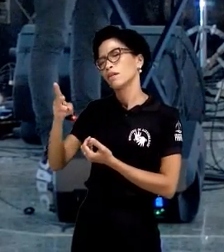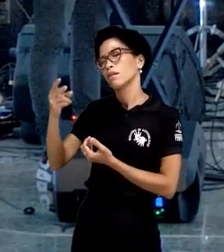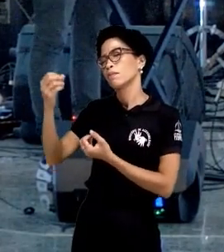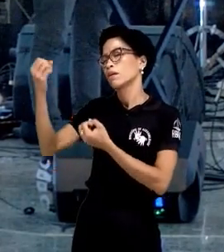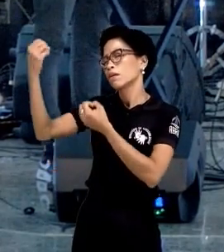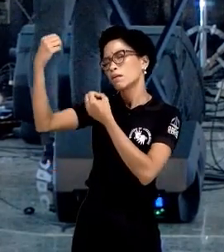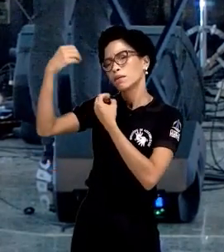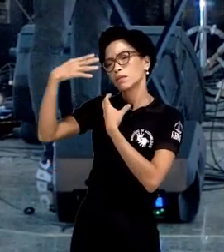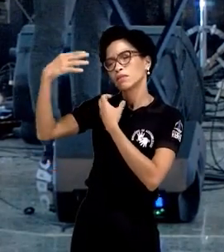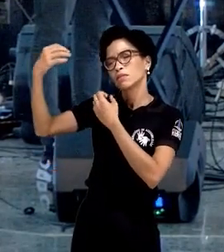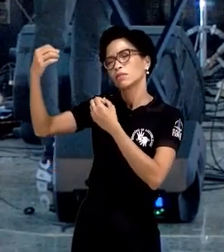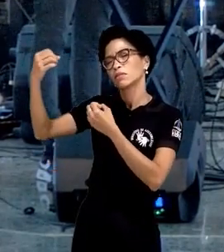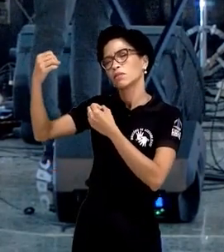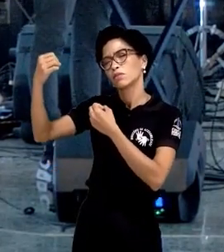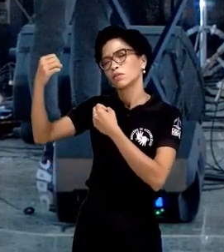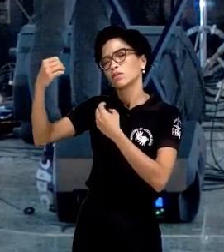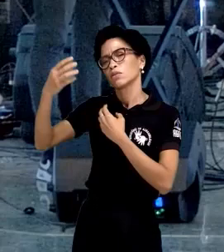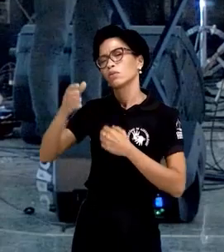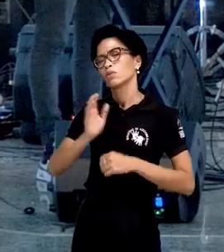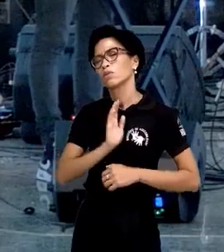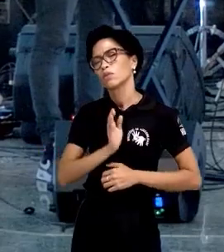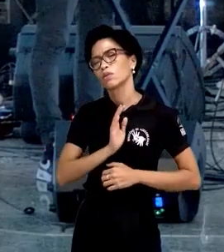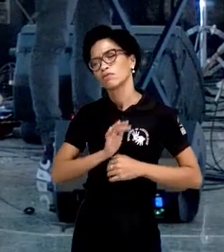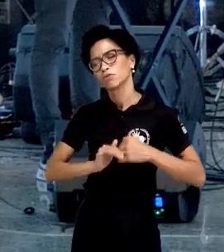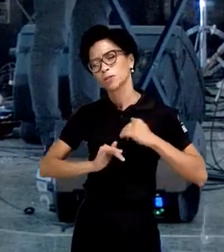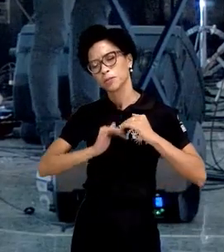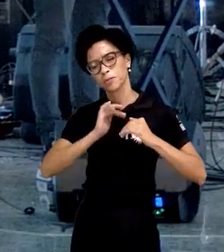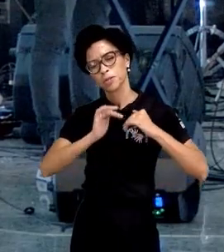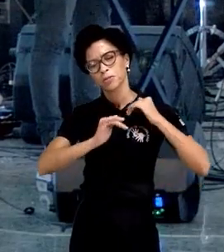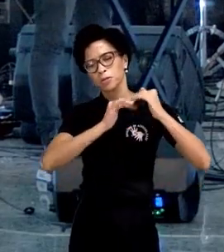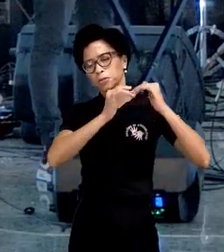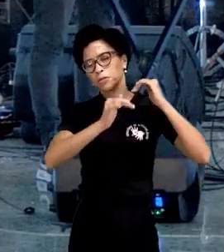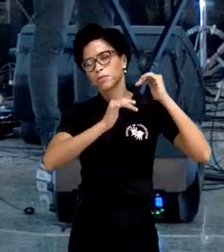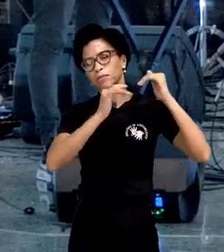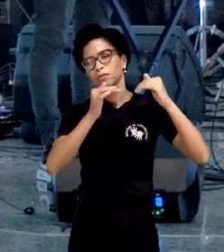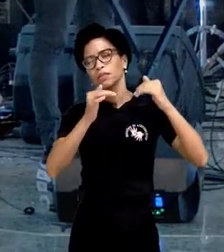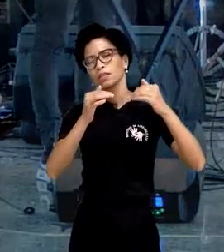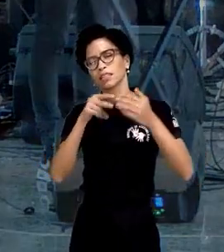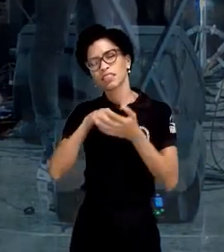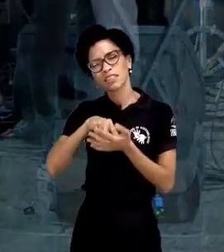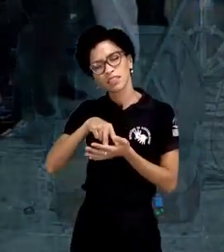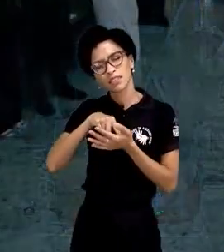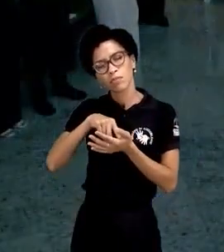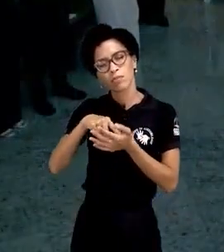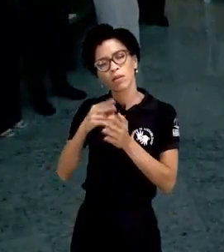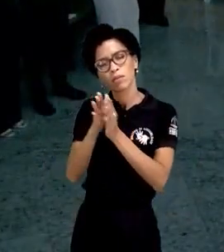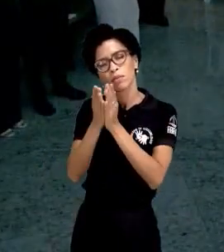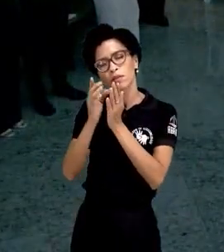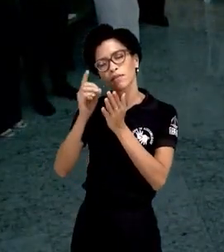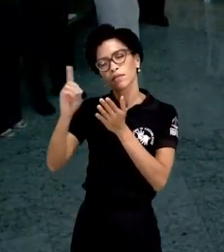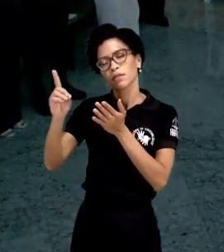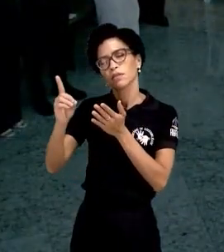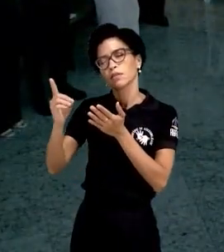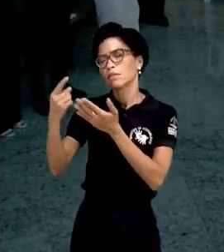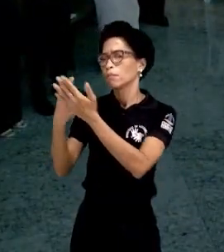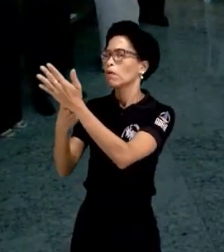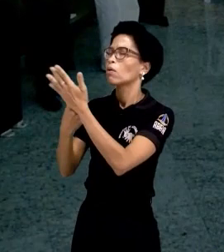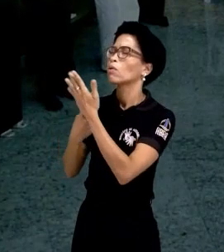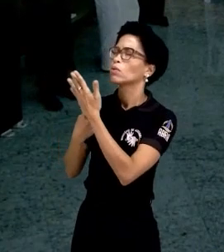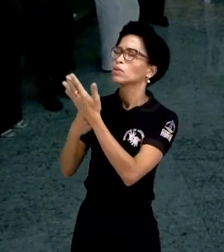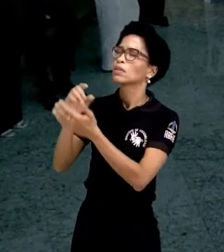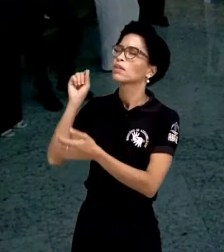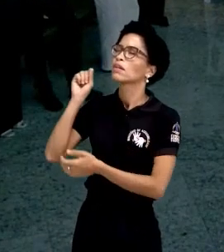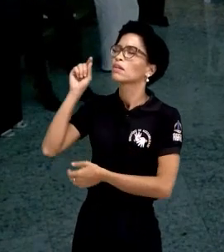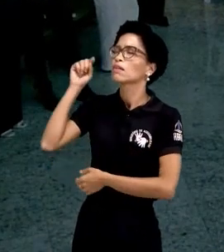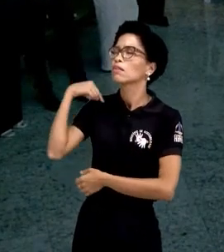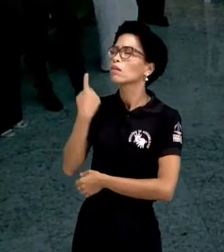Deus. Senhor Deus, nos mostra o que precisamos fazer de forma prática para sair daqui sendo esse sal de toda a